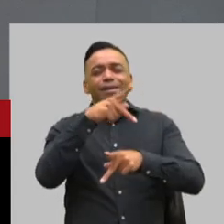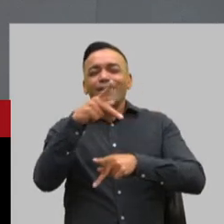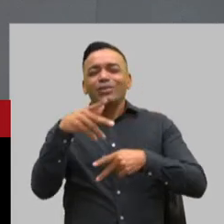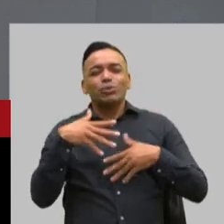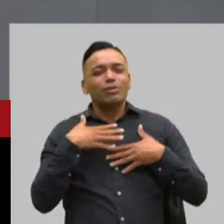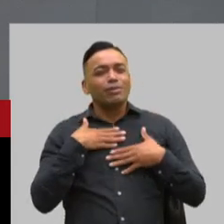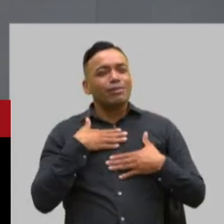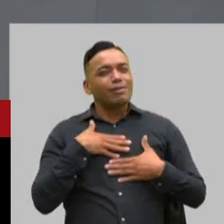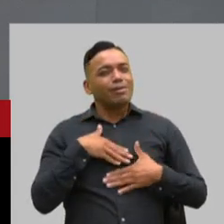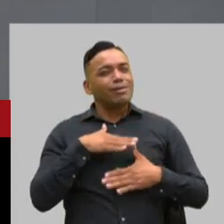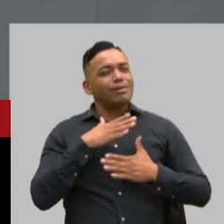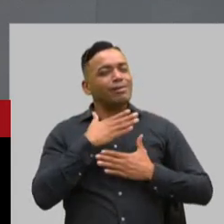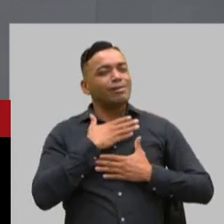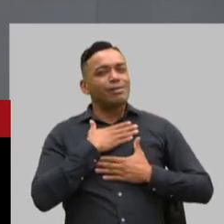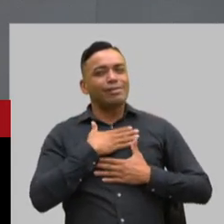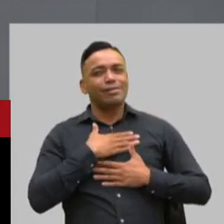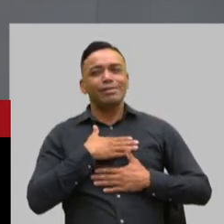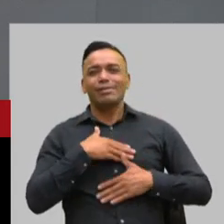ternura,